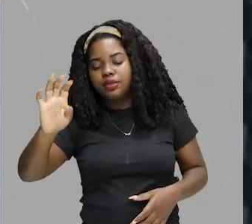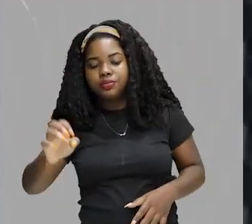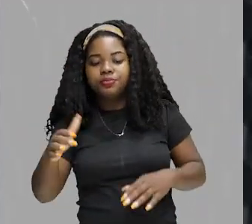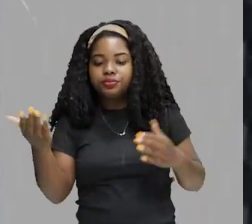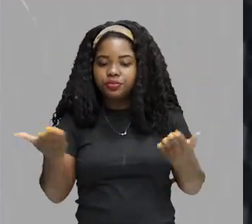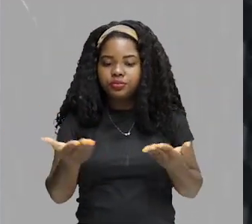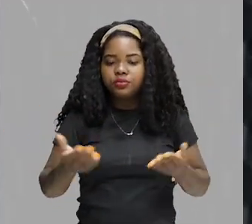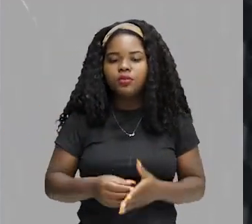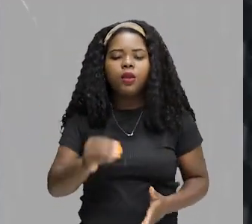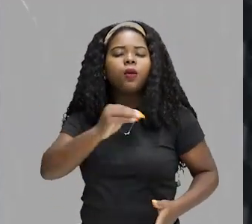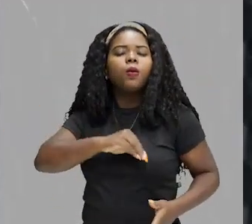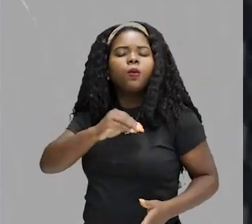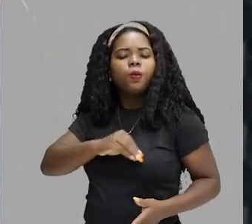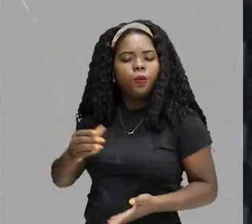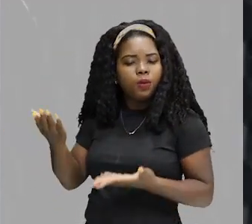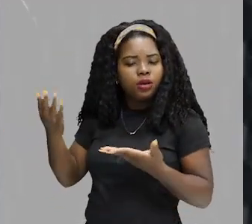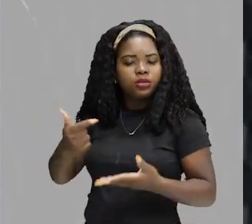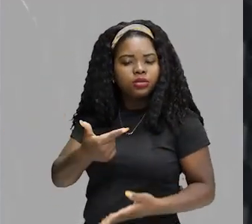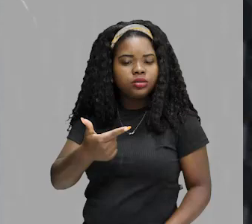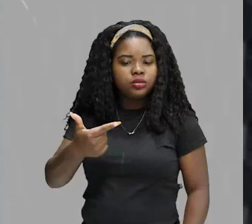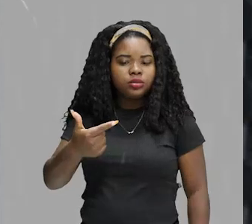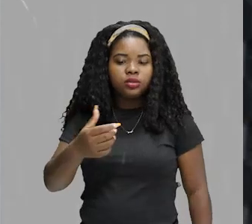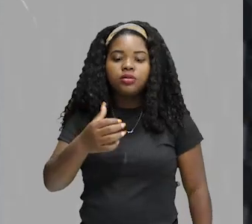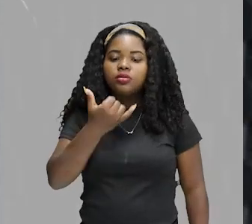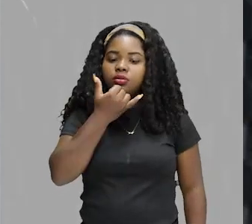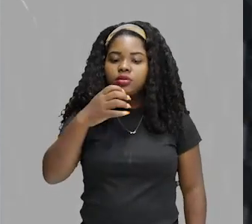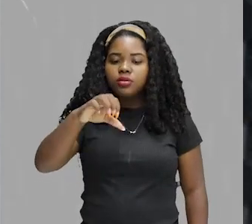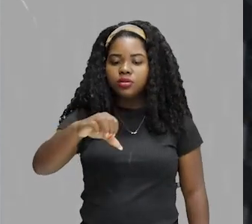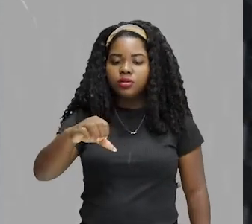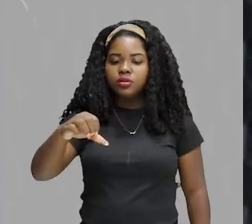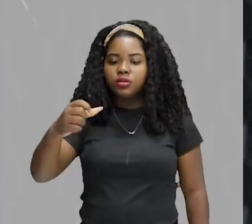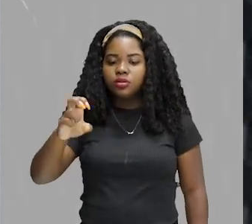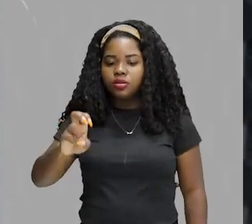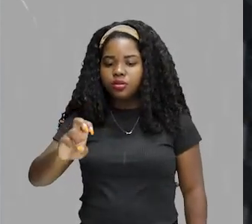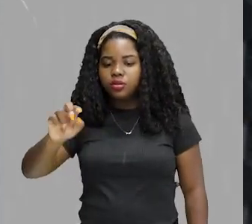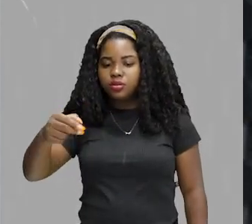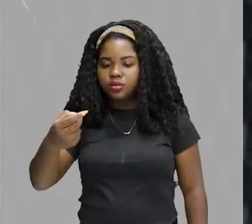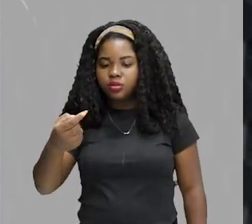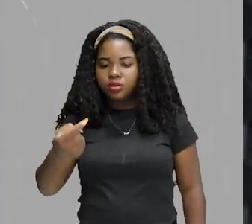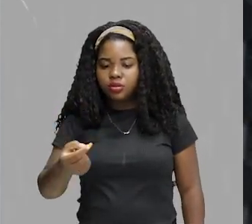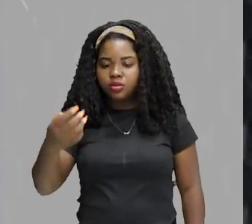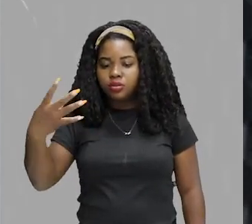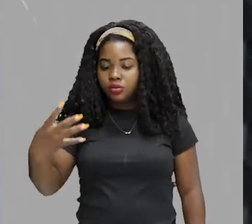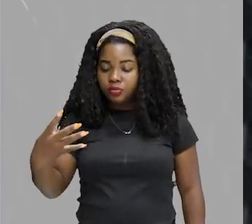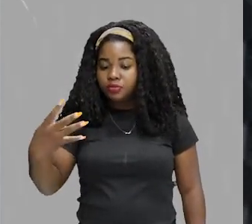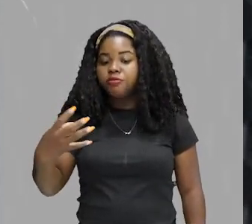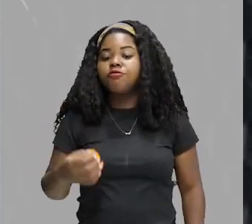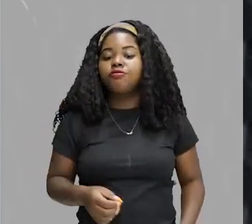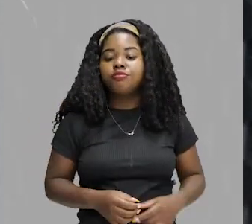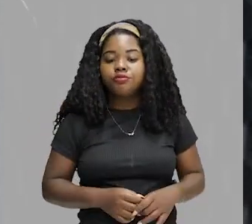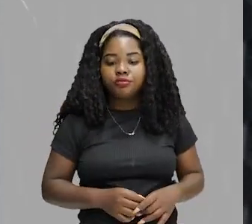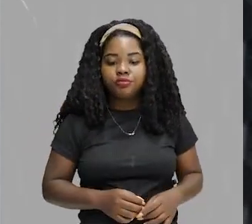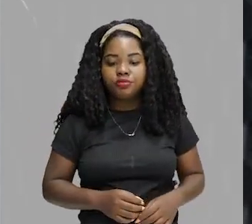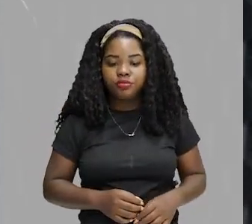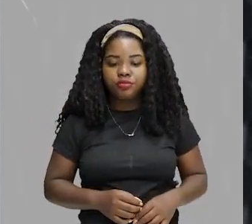o salário de LeBron James, 95 milhões e meio de dólares, tá, galera? Por